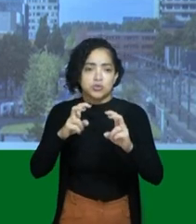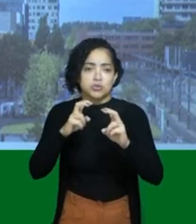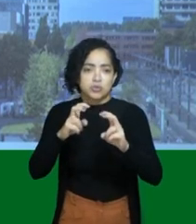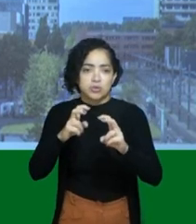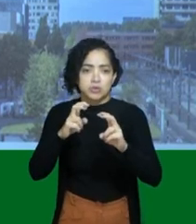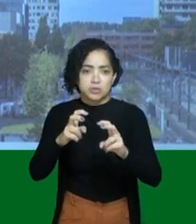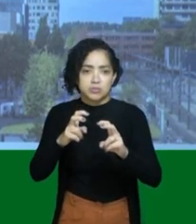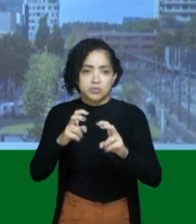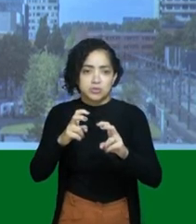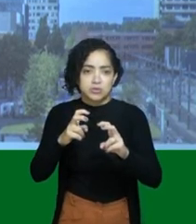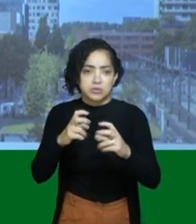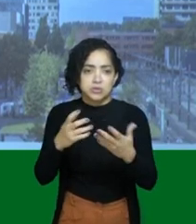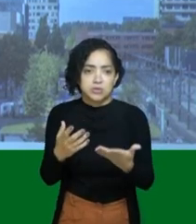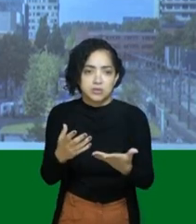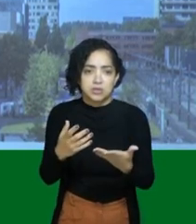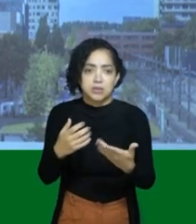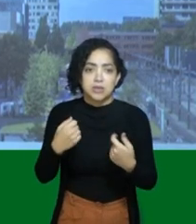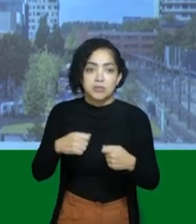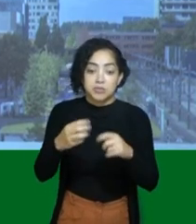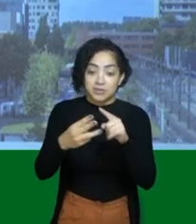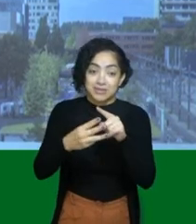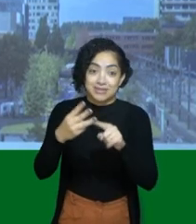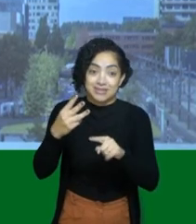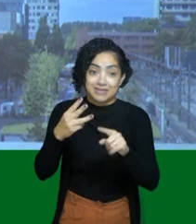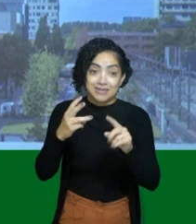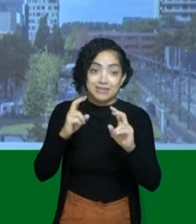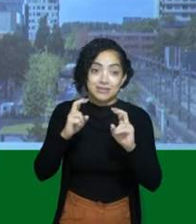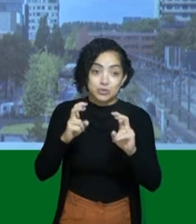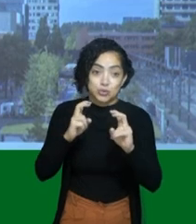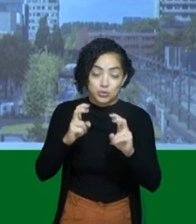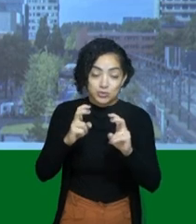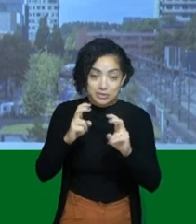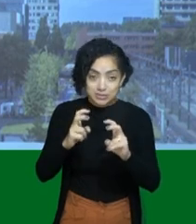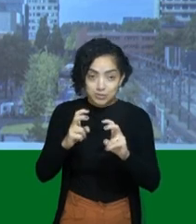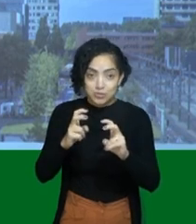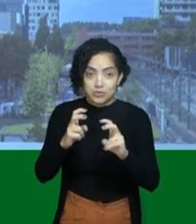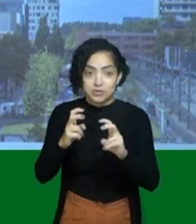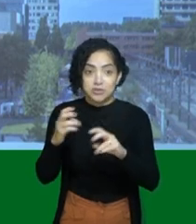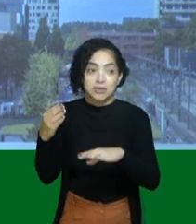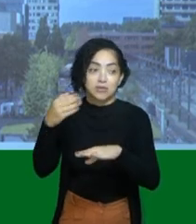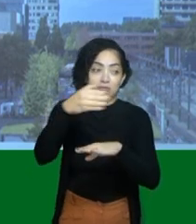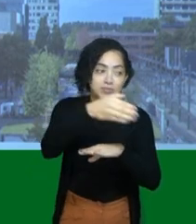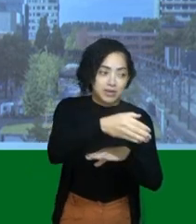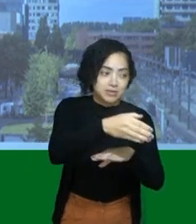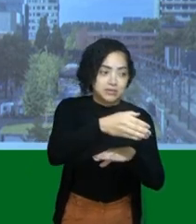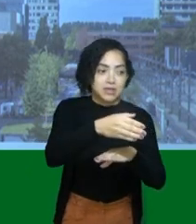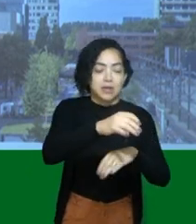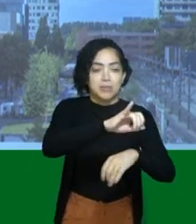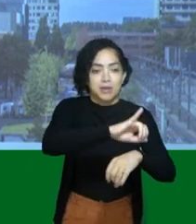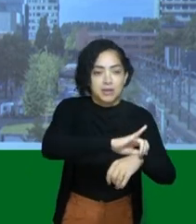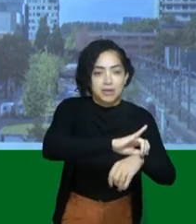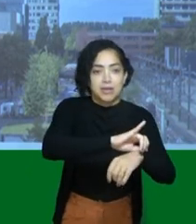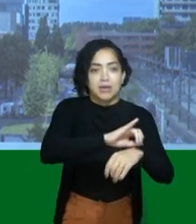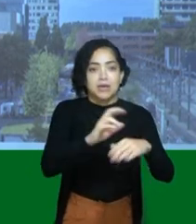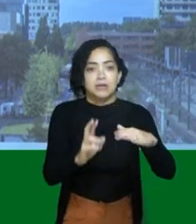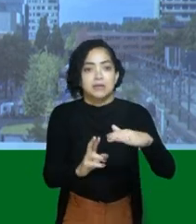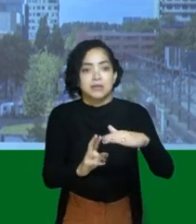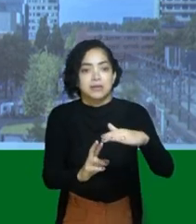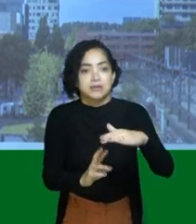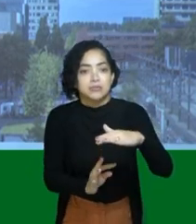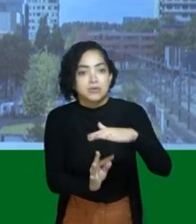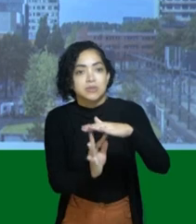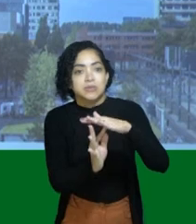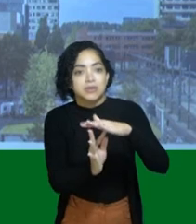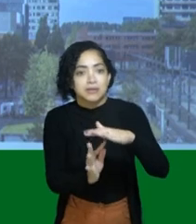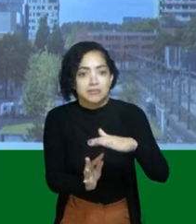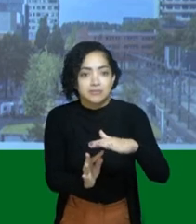Não. Não, porque eu tenho que pegar 3, né? Aí lá no Tilag, depois do Tilag, não sei aonde, depois não sei aonde, não sei o